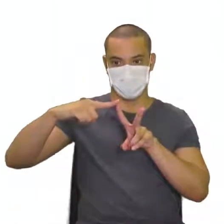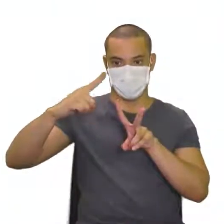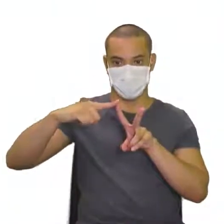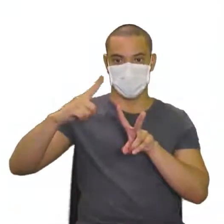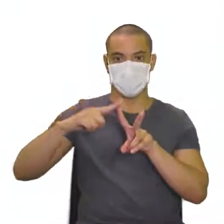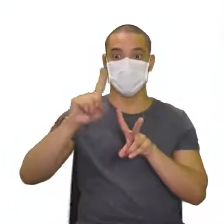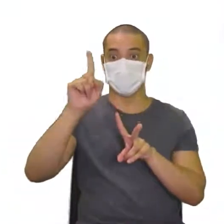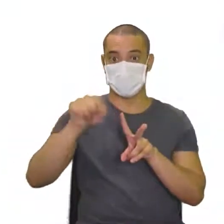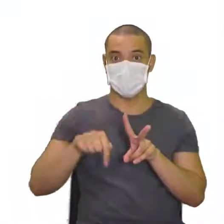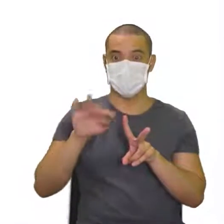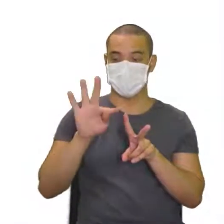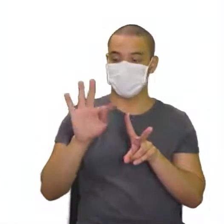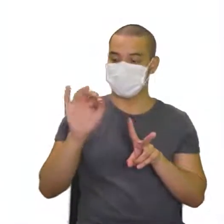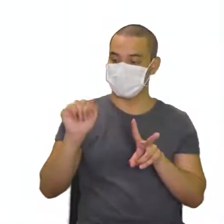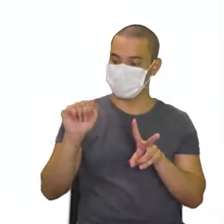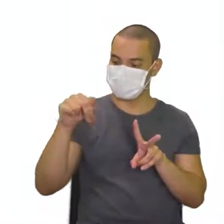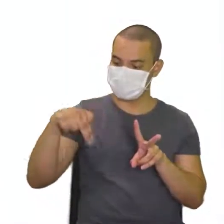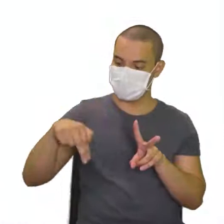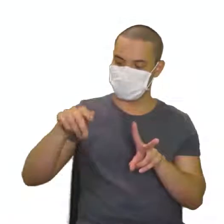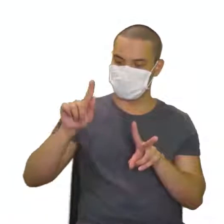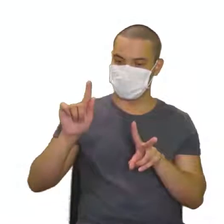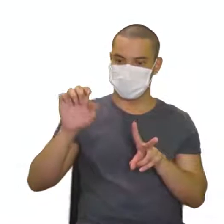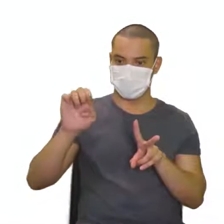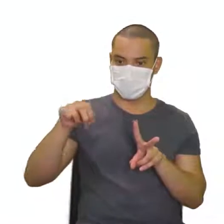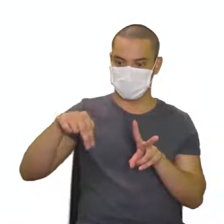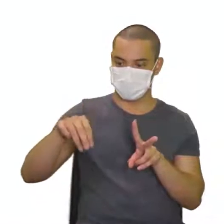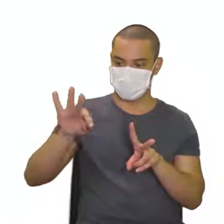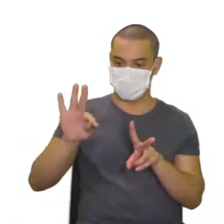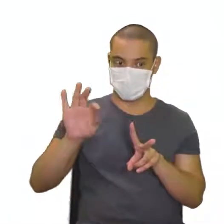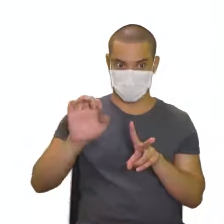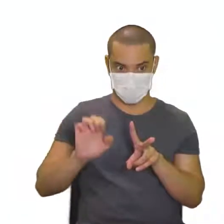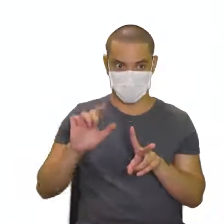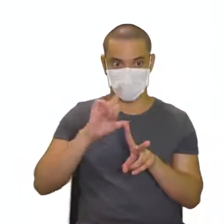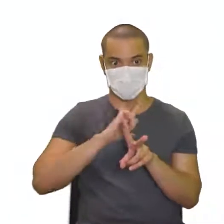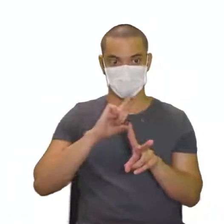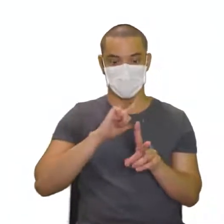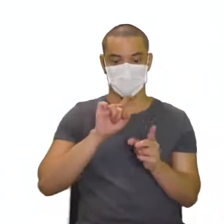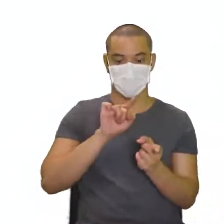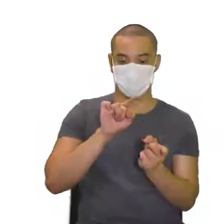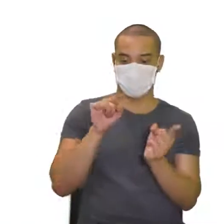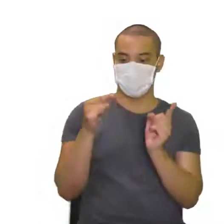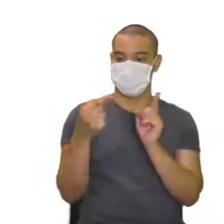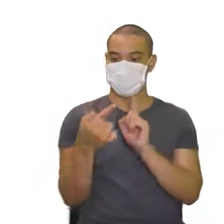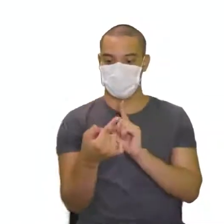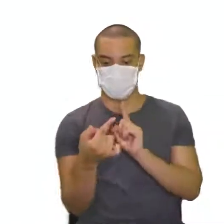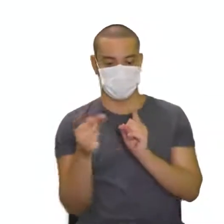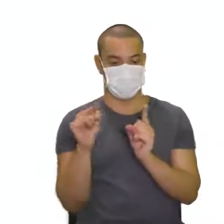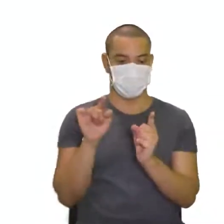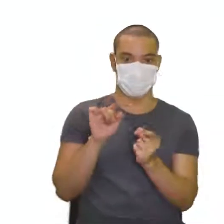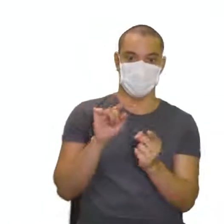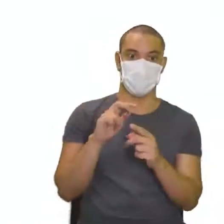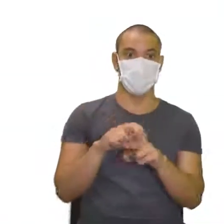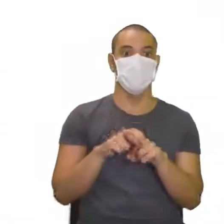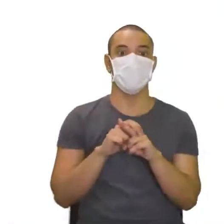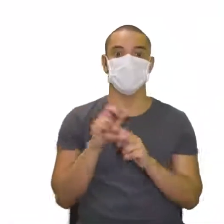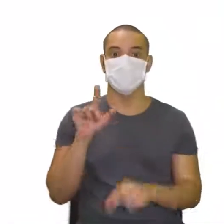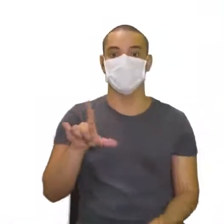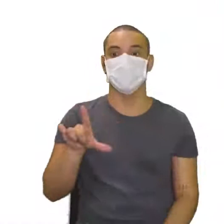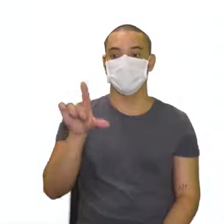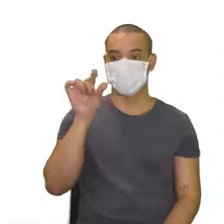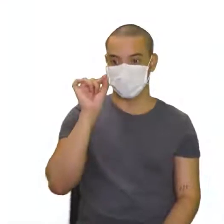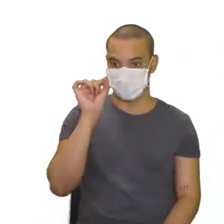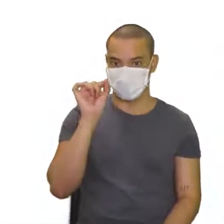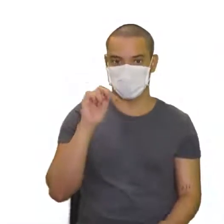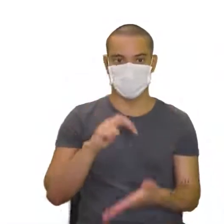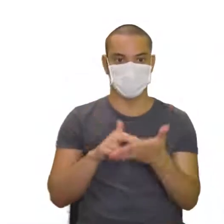ele é tangente a essa linha, ou seja, ele tem direção tangente. Então, se eu for pegar um ponto ali, como vocês estão vendo,